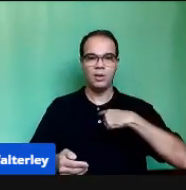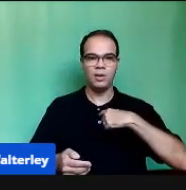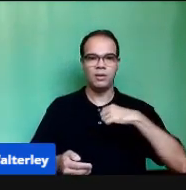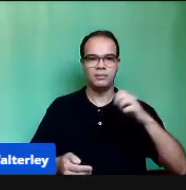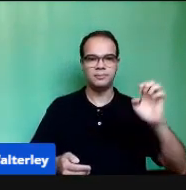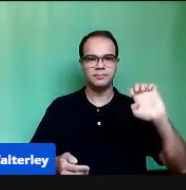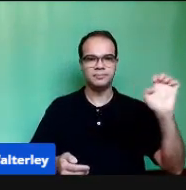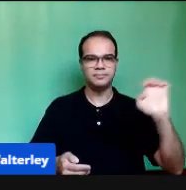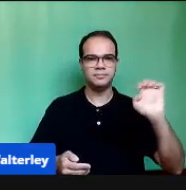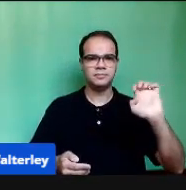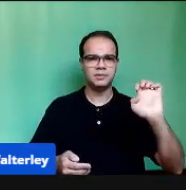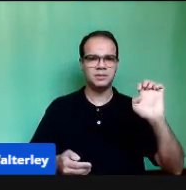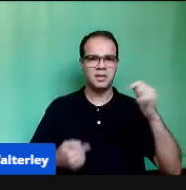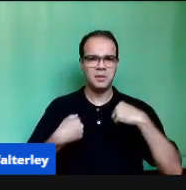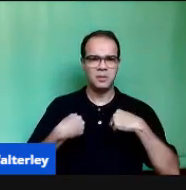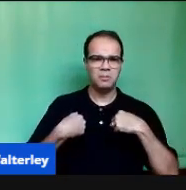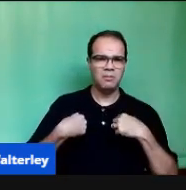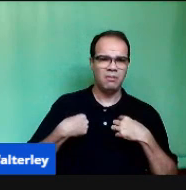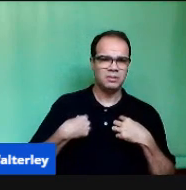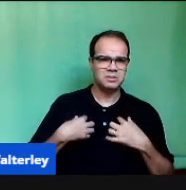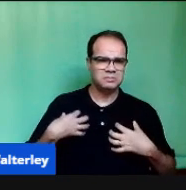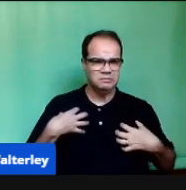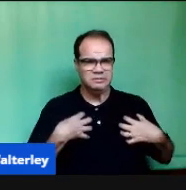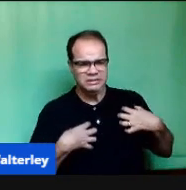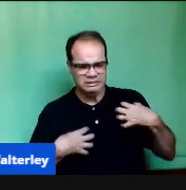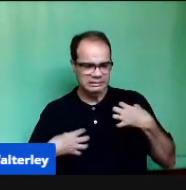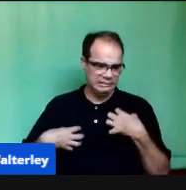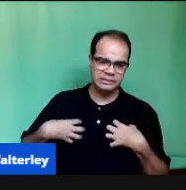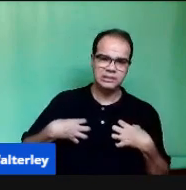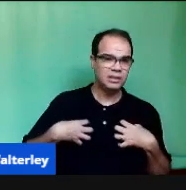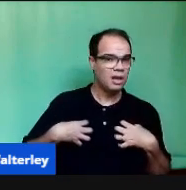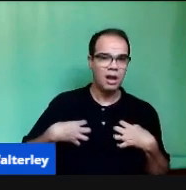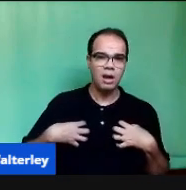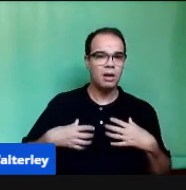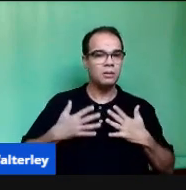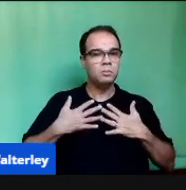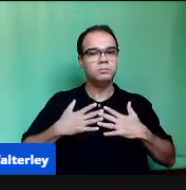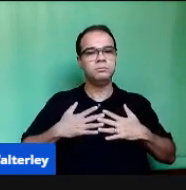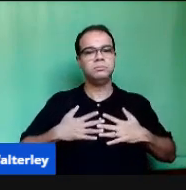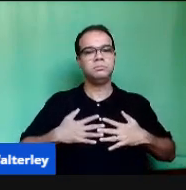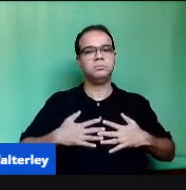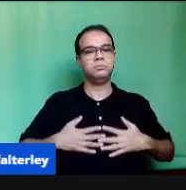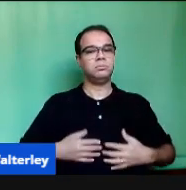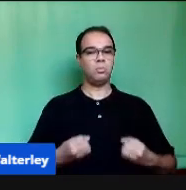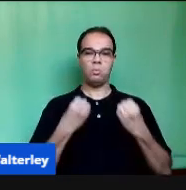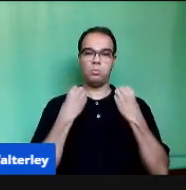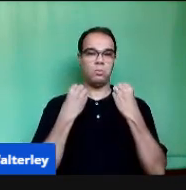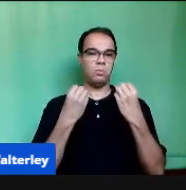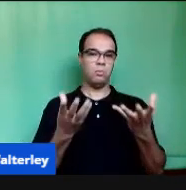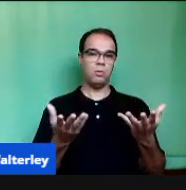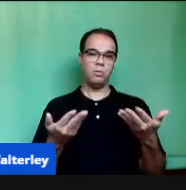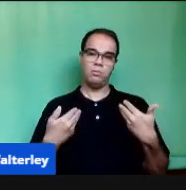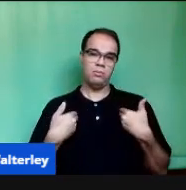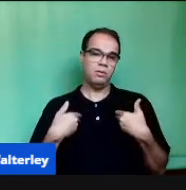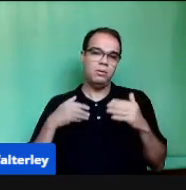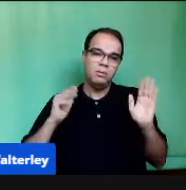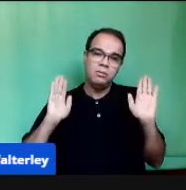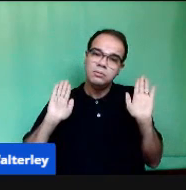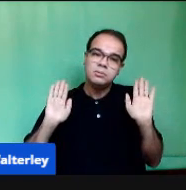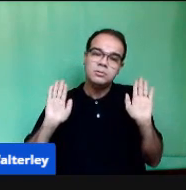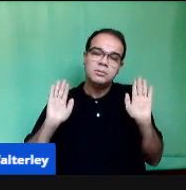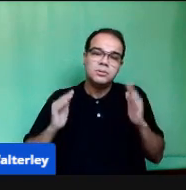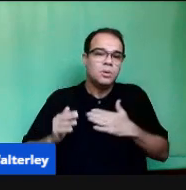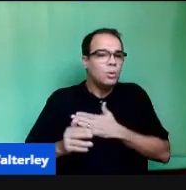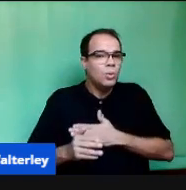sinto confortável com a minha identidade de gênero. O termo utilizado para essas pessoas que, portanto, se